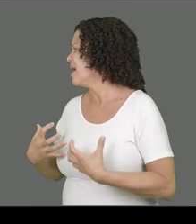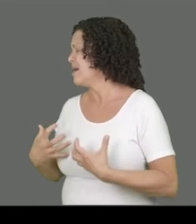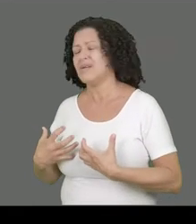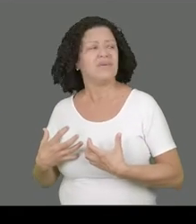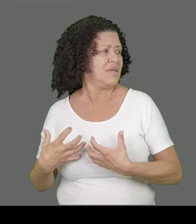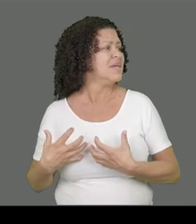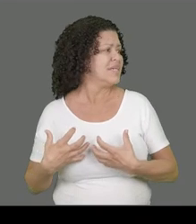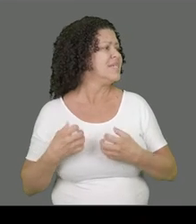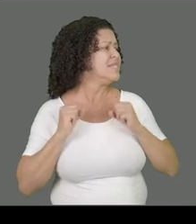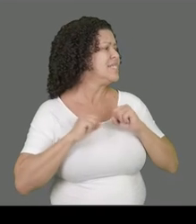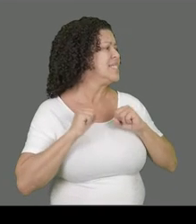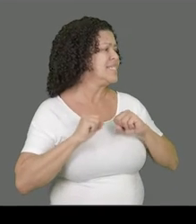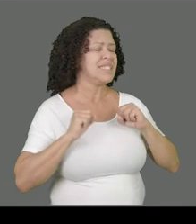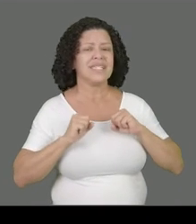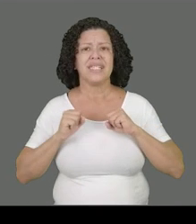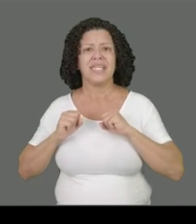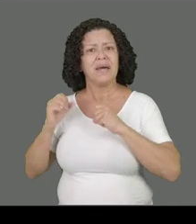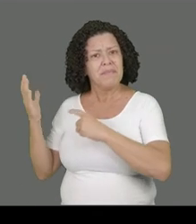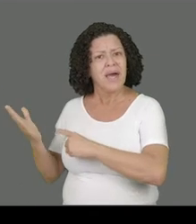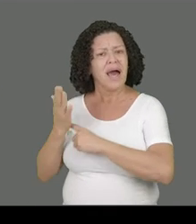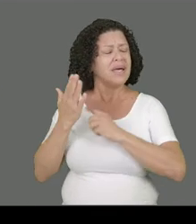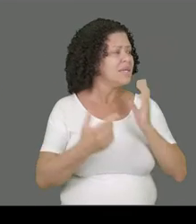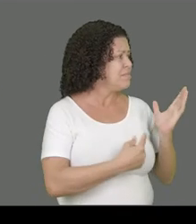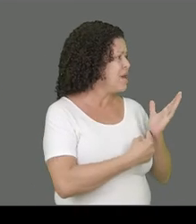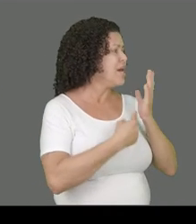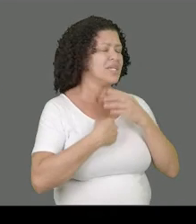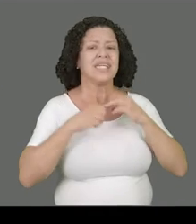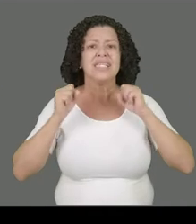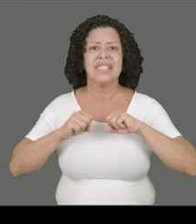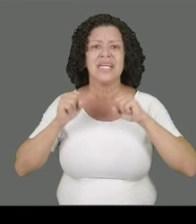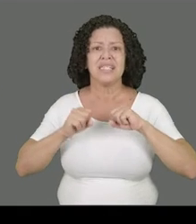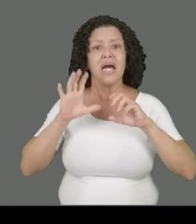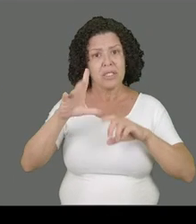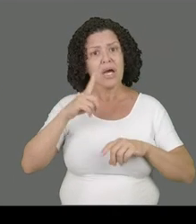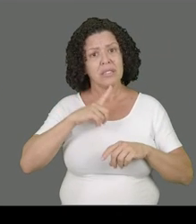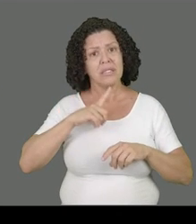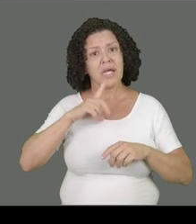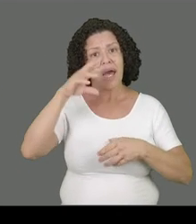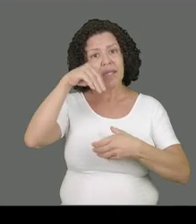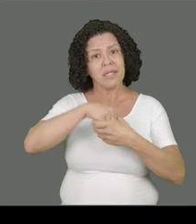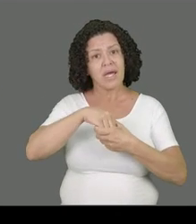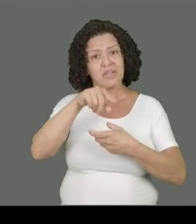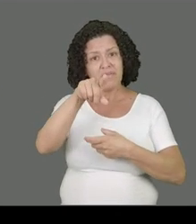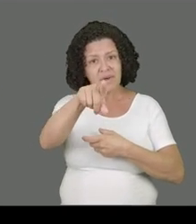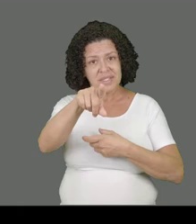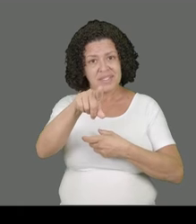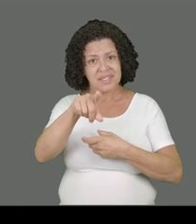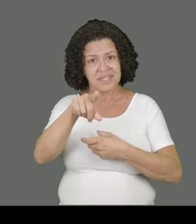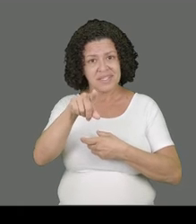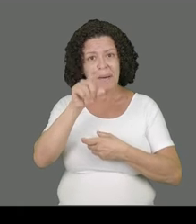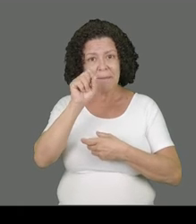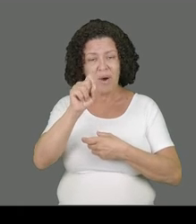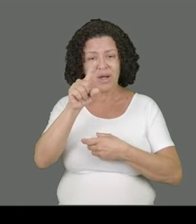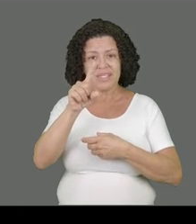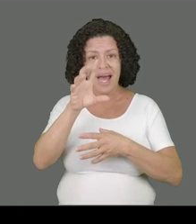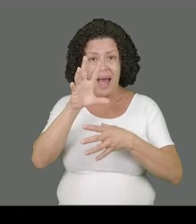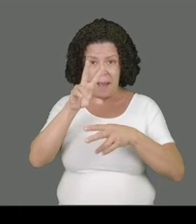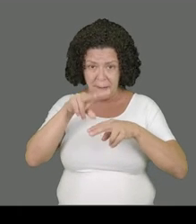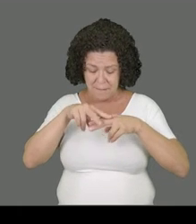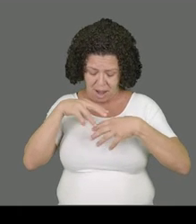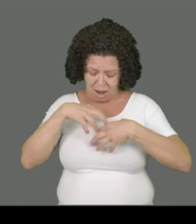ser ajudado. É preciso que a gente queira empregar essa força que já existe dentro de nós. Ela pode